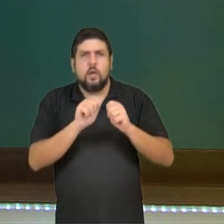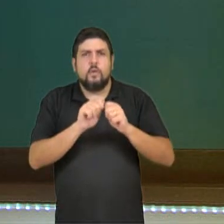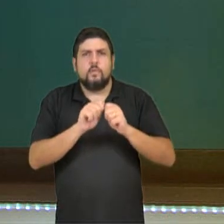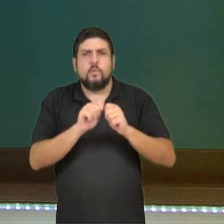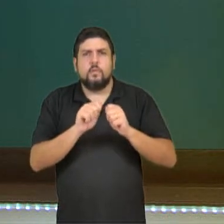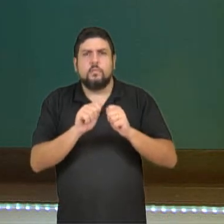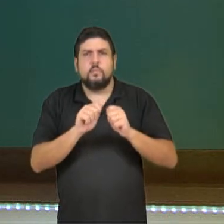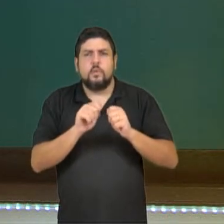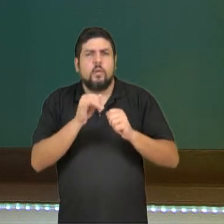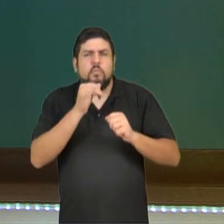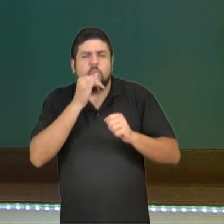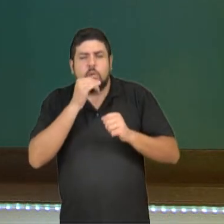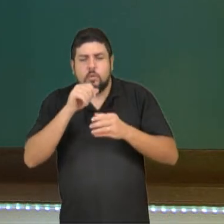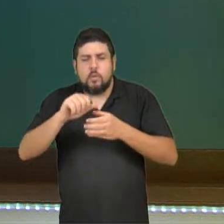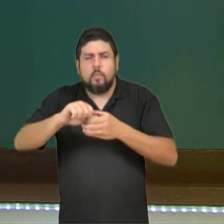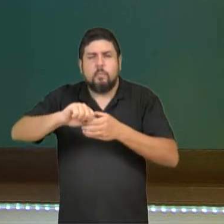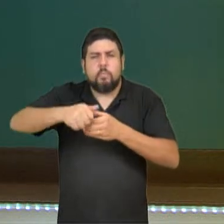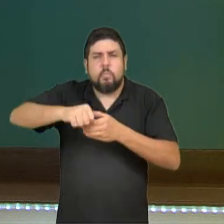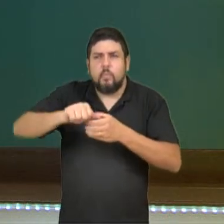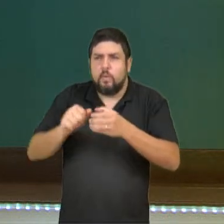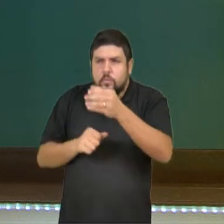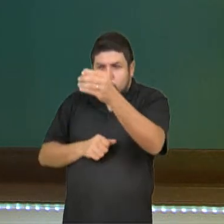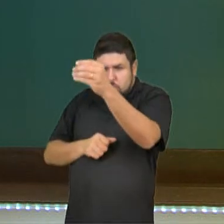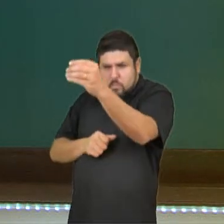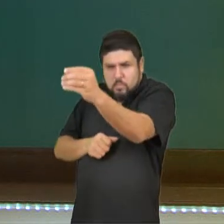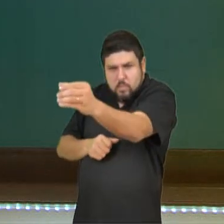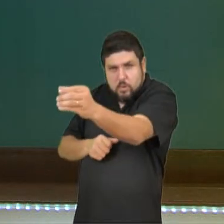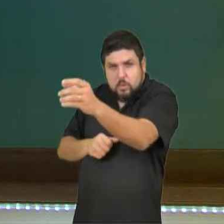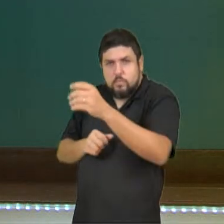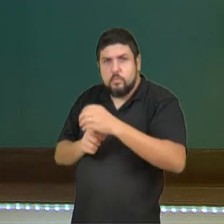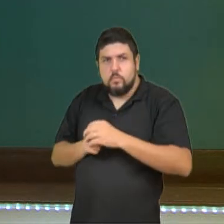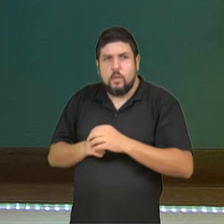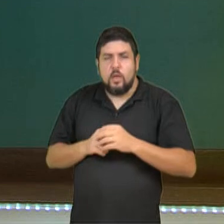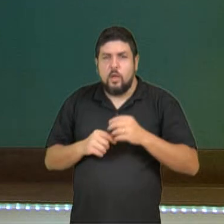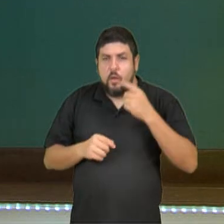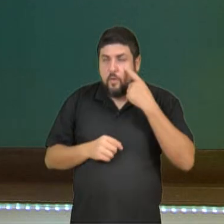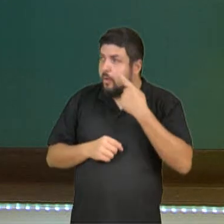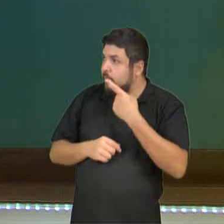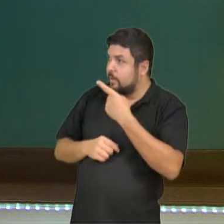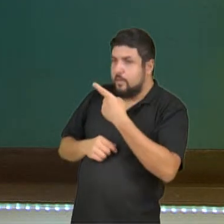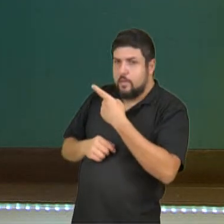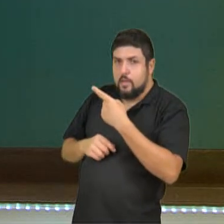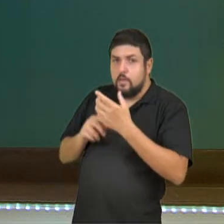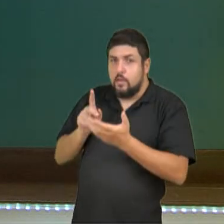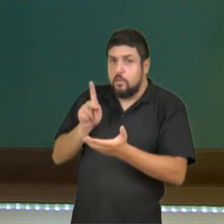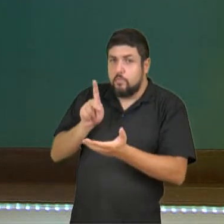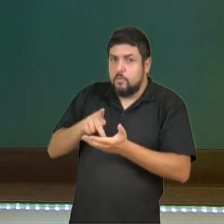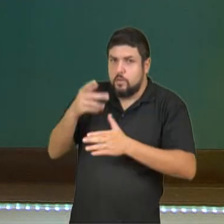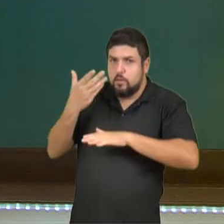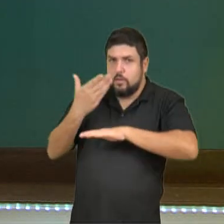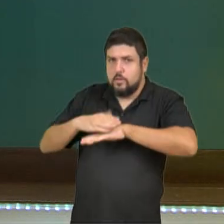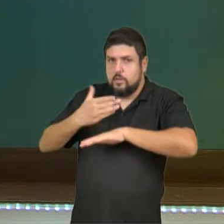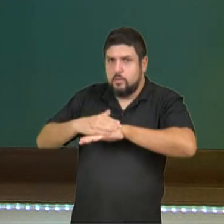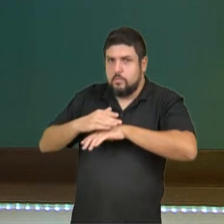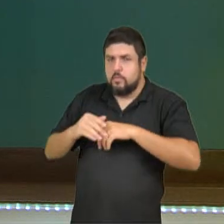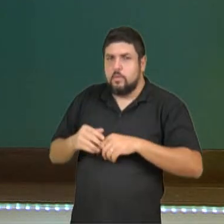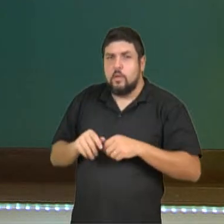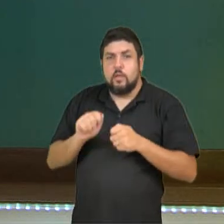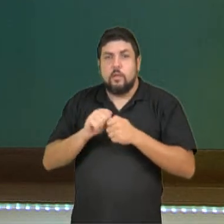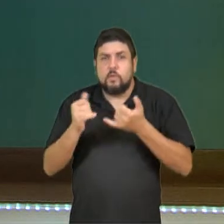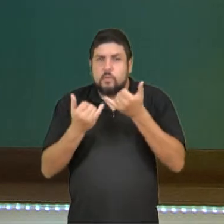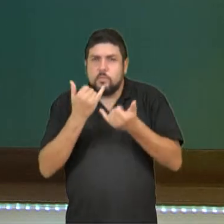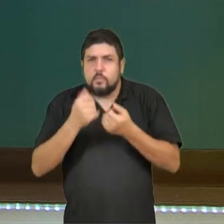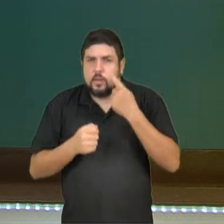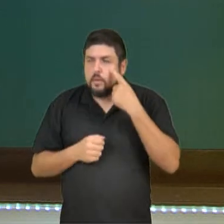uma latinha, pode ser um desenho. A professora trouxe aqui a imagem de um alvo que é de treinamento mesmo de softball. Se quiser fazer parecido com isso aqui também não